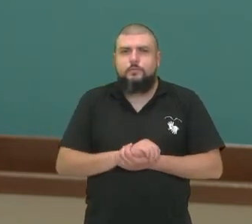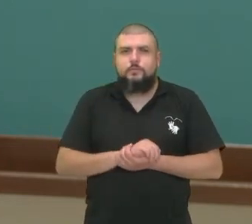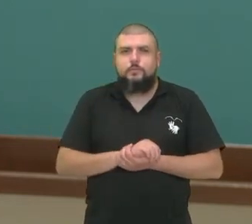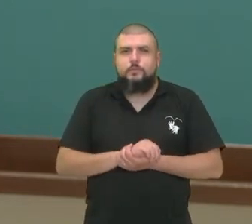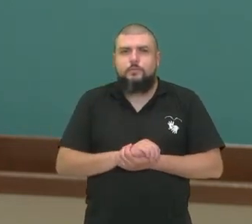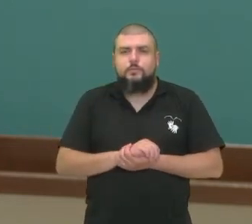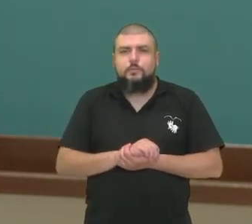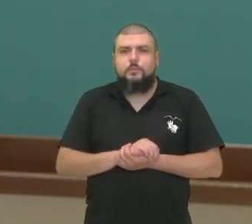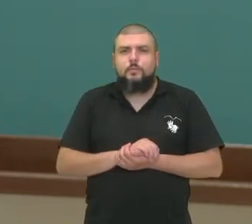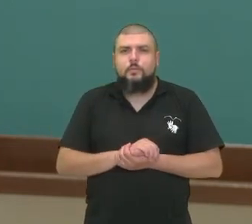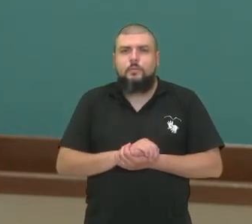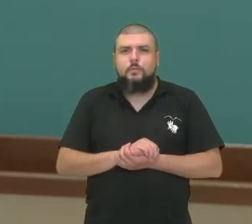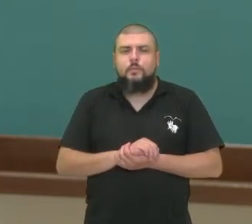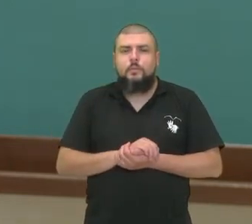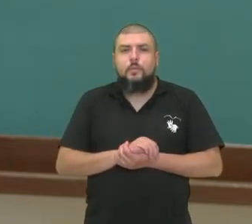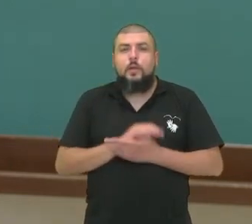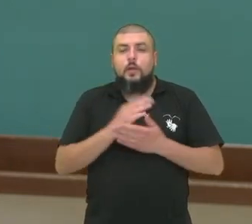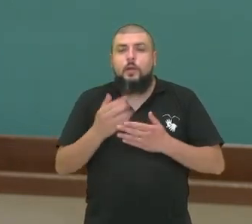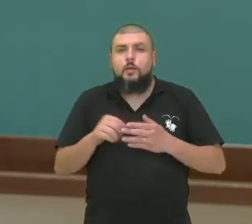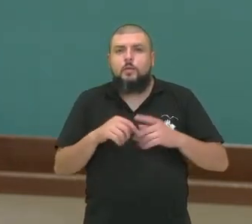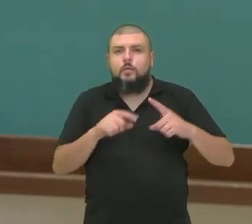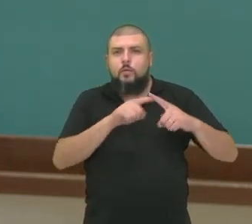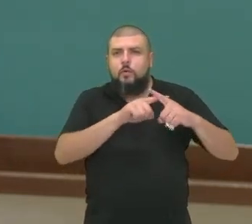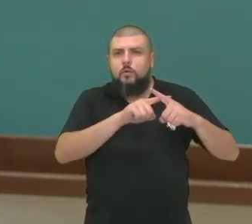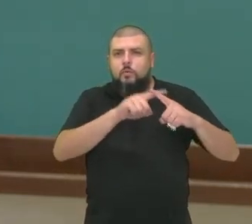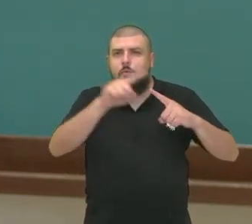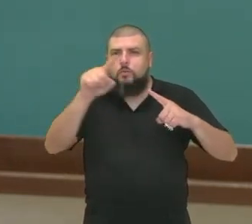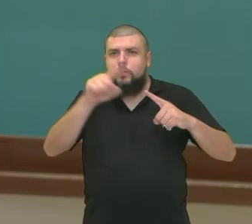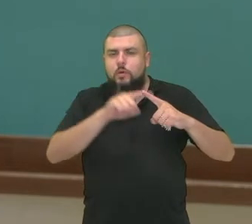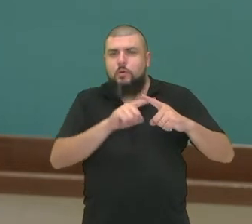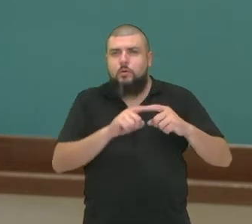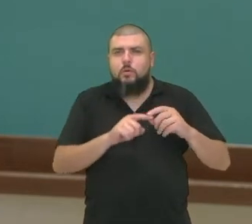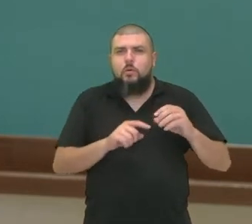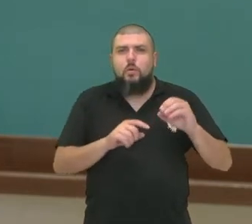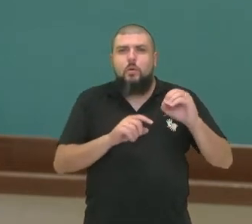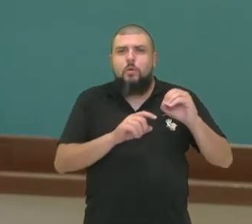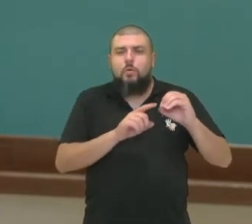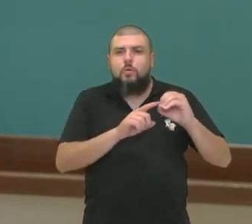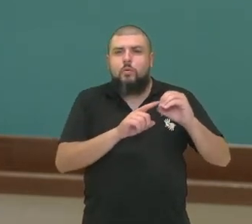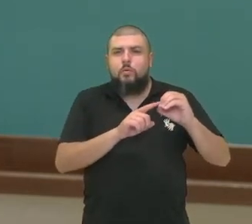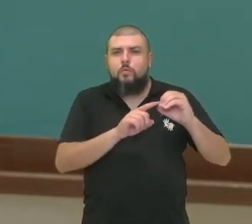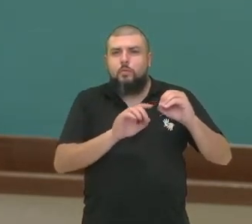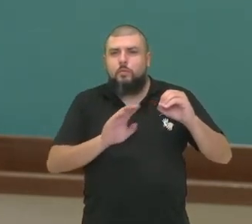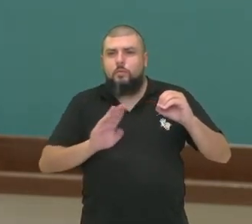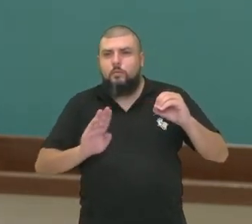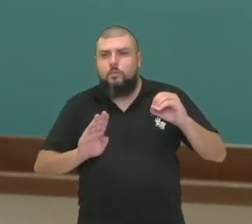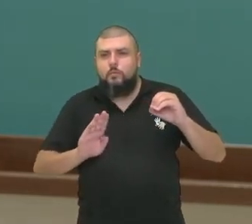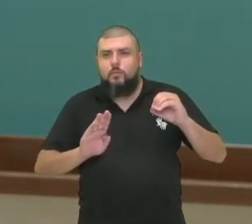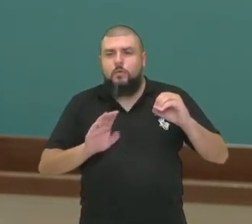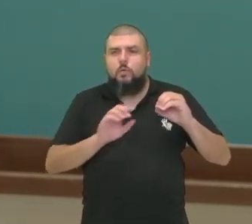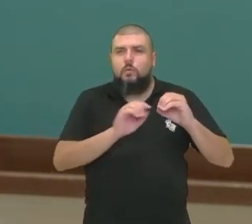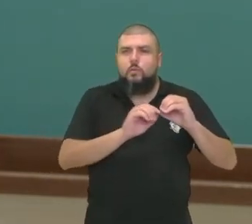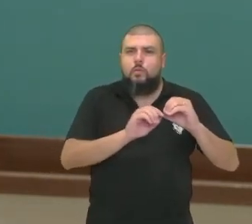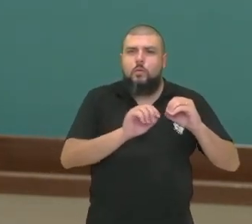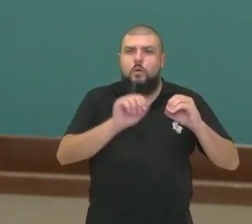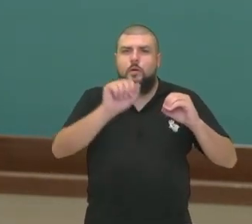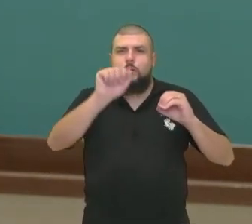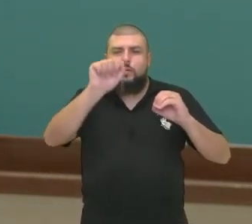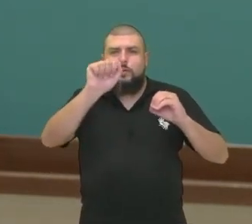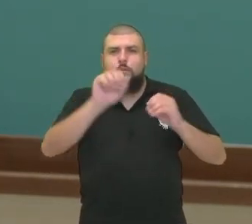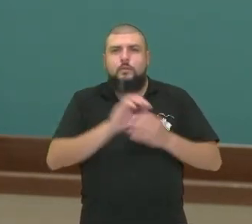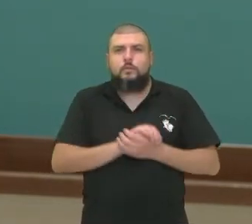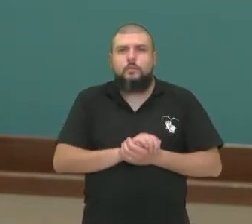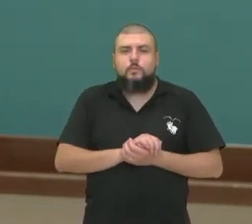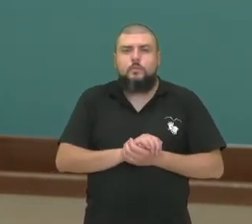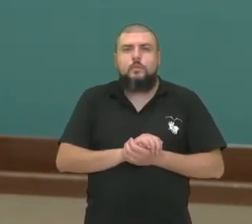Esses ladinhos que nós temos aqui, que é o lado OB e o lado OA, é exatamente o lado do ângulo. Ele representa o